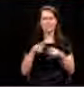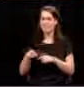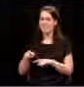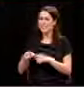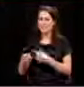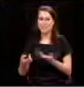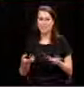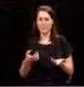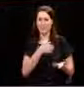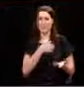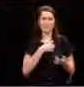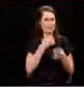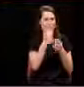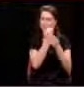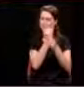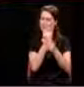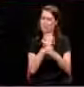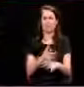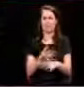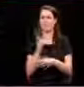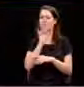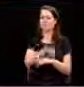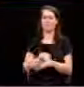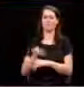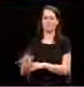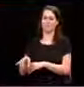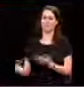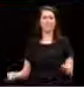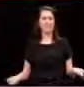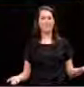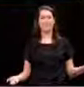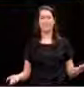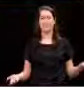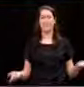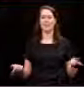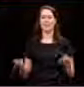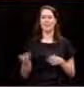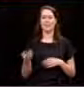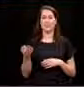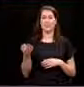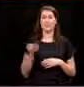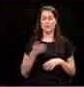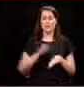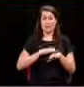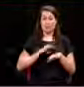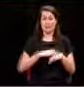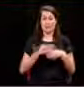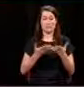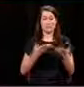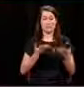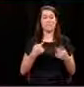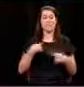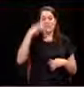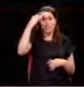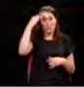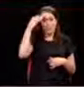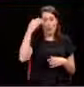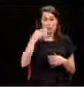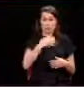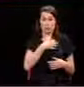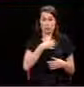outros clubes. E tudo isto se deve realmente, eu acho que este clube está a se tornar